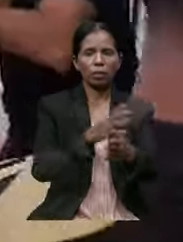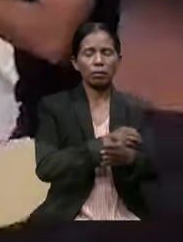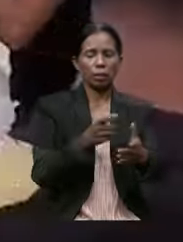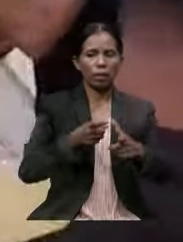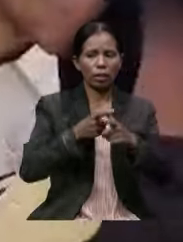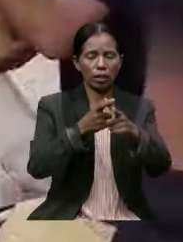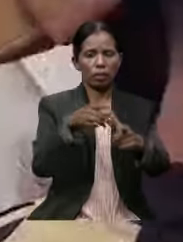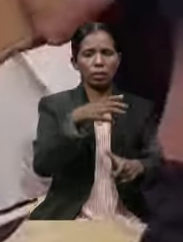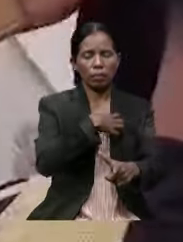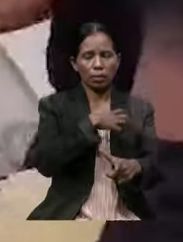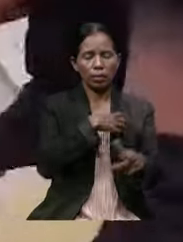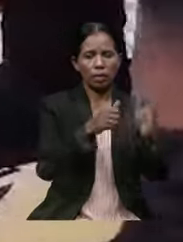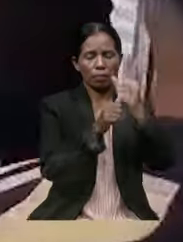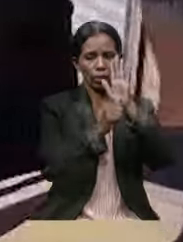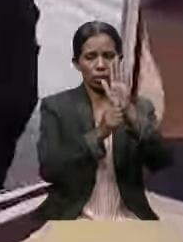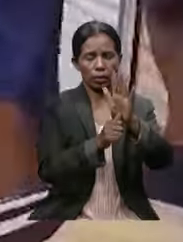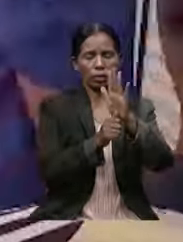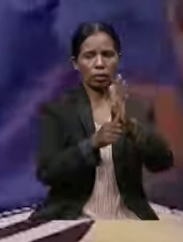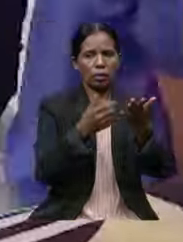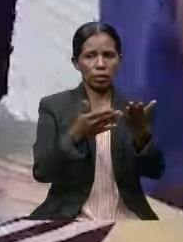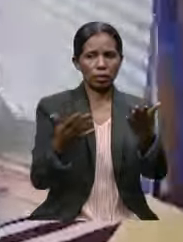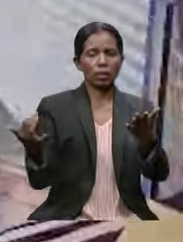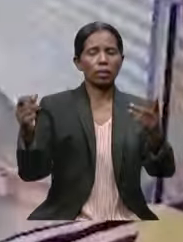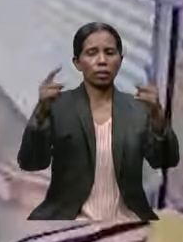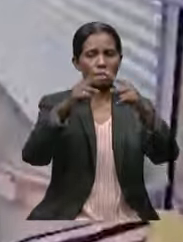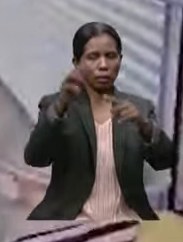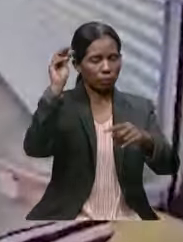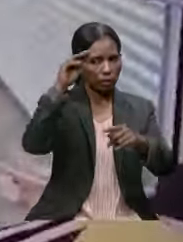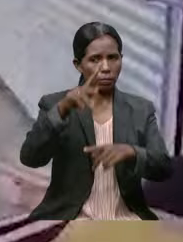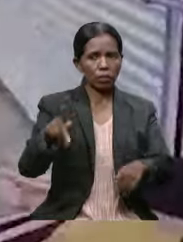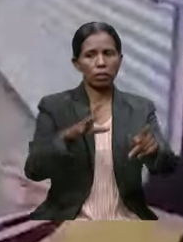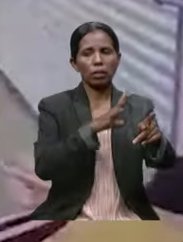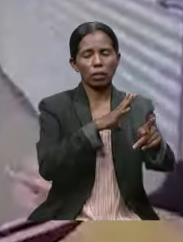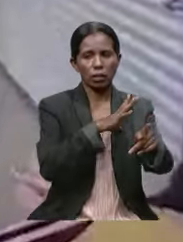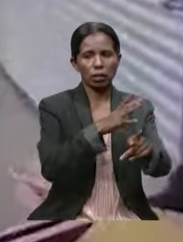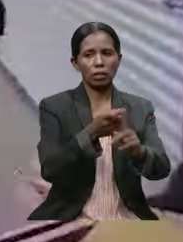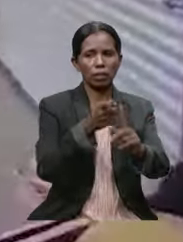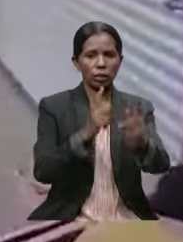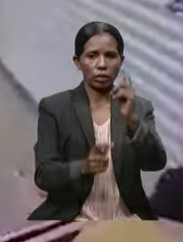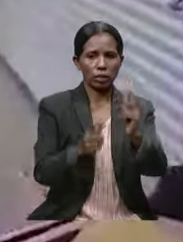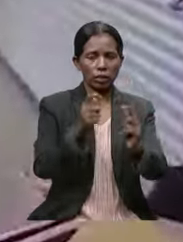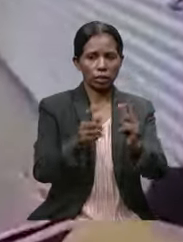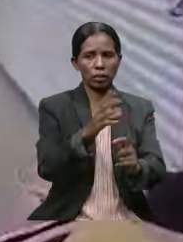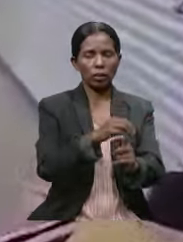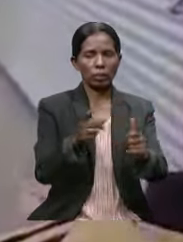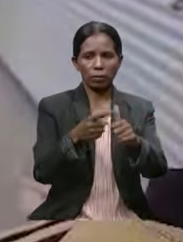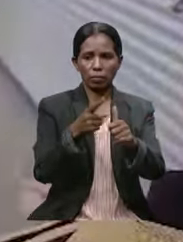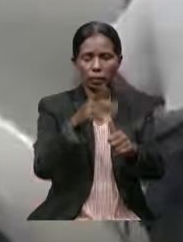nune polícia apresenta date, evidência para o Ministério Público, odihain mandado por Tribunal Judicial Primeiro